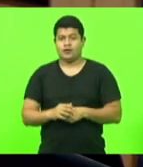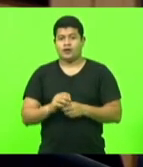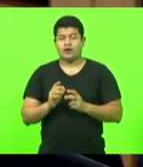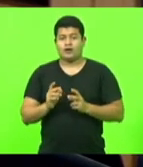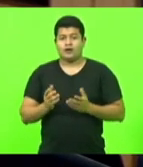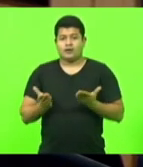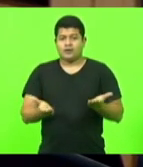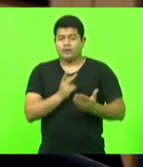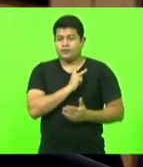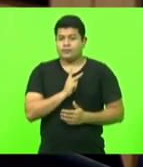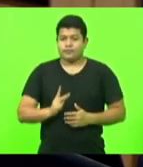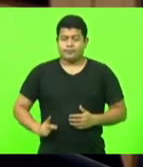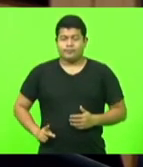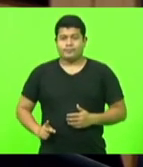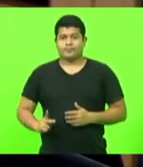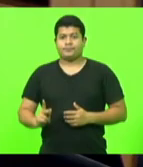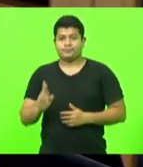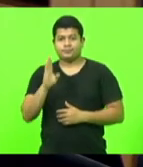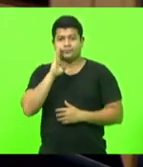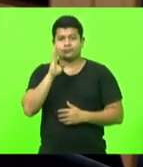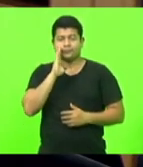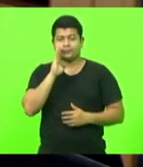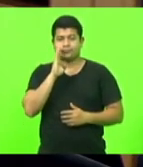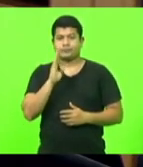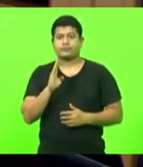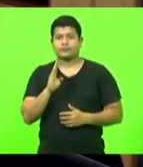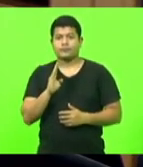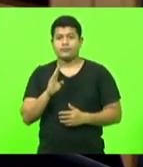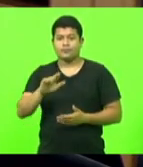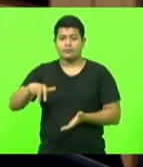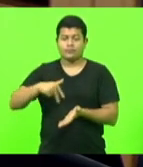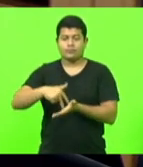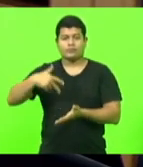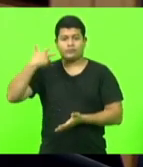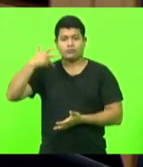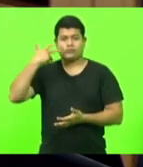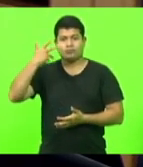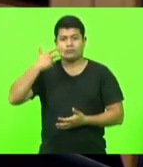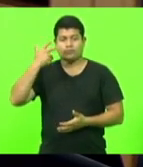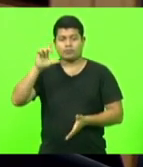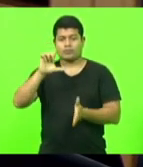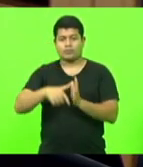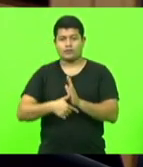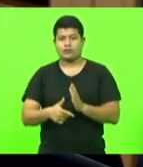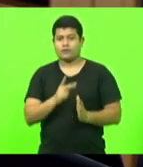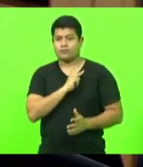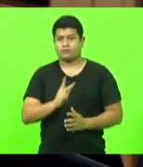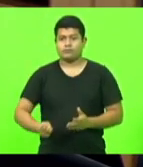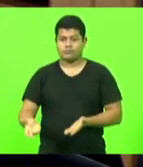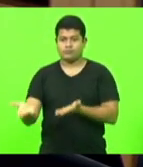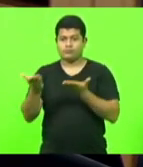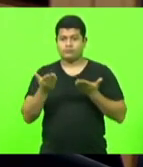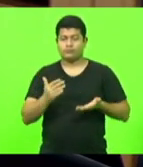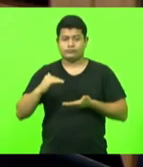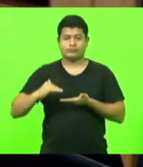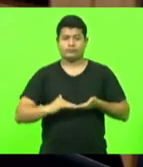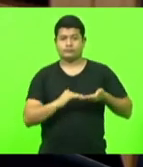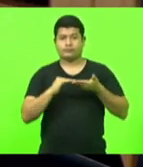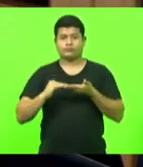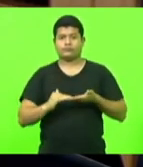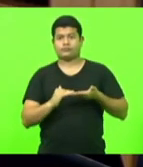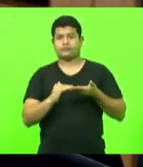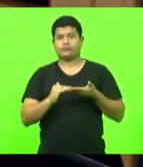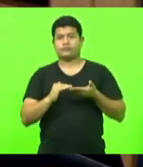de autor do requerimento que ensejou a presente sessão, fez uso da palavra. Na sequência, o Sr. Presidente convidou o Mestre de Cerimônias para